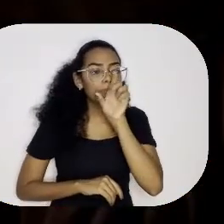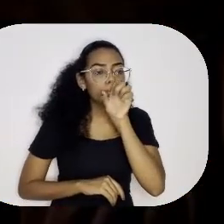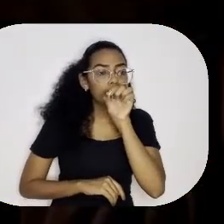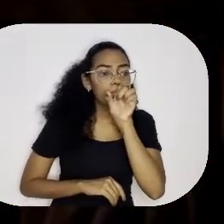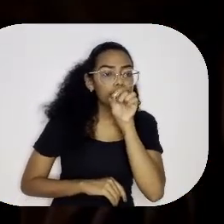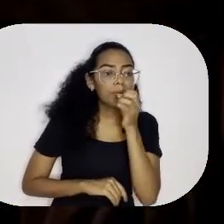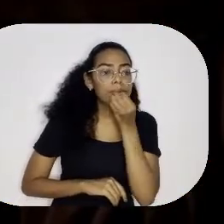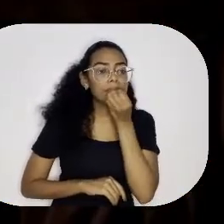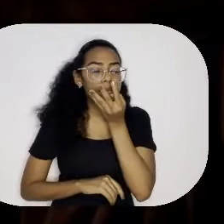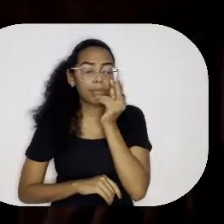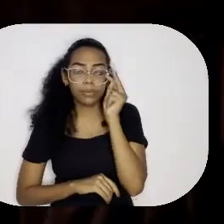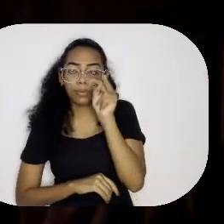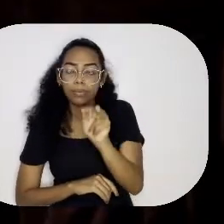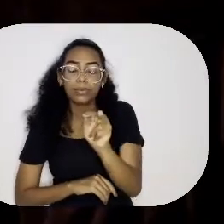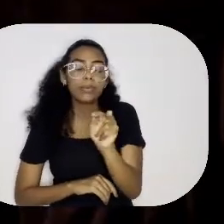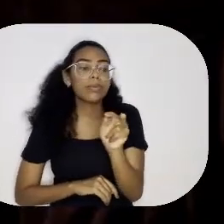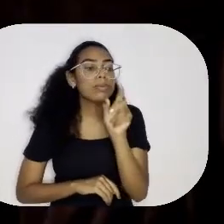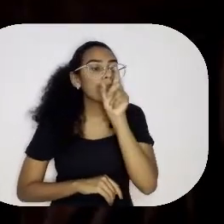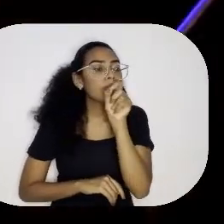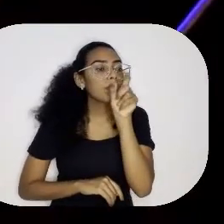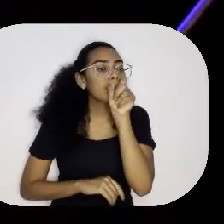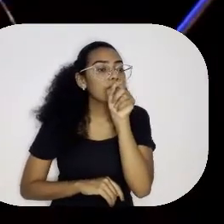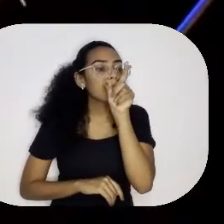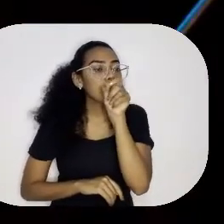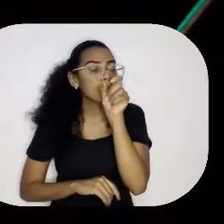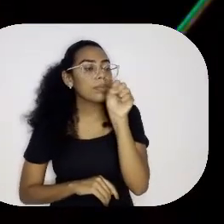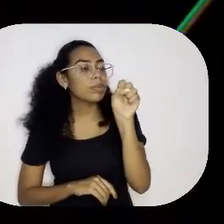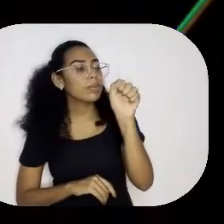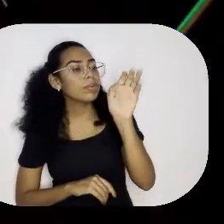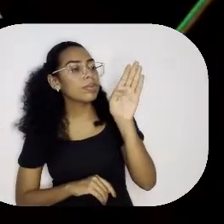Canta bem te vi, canta sabiá.